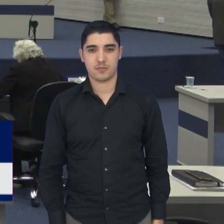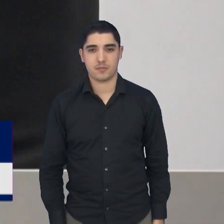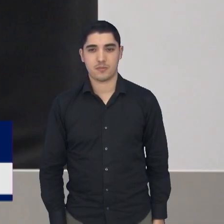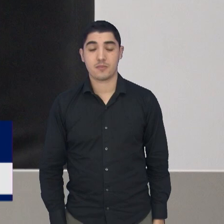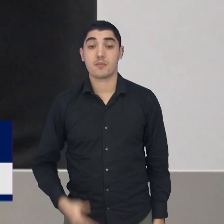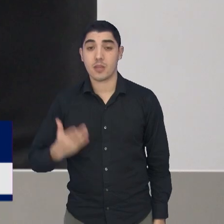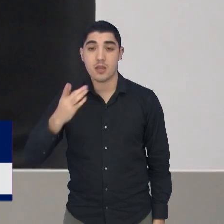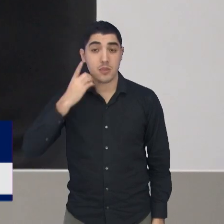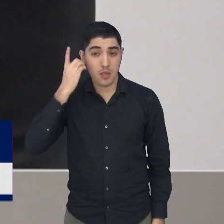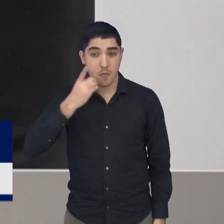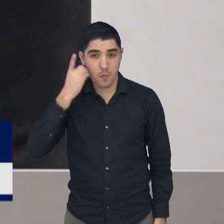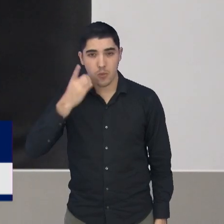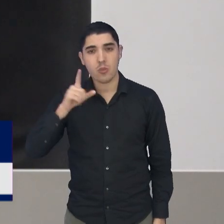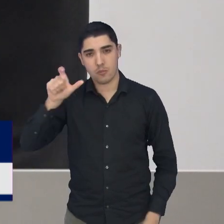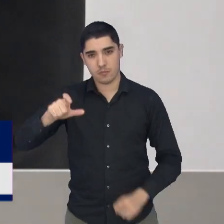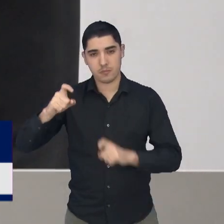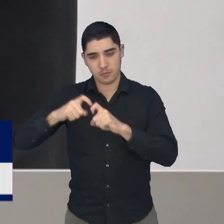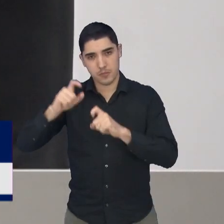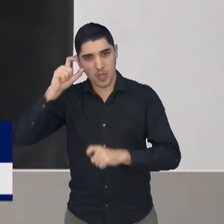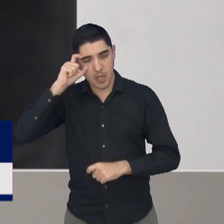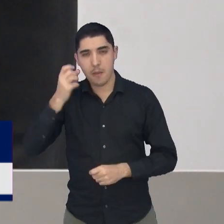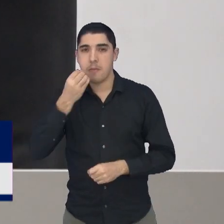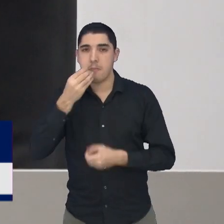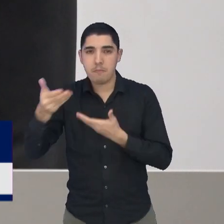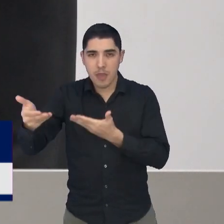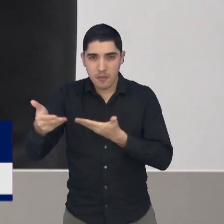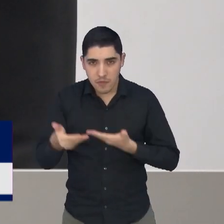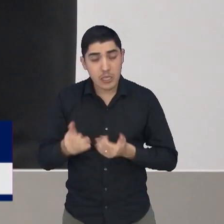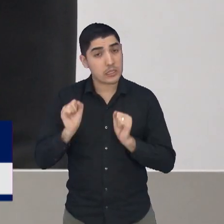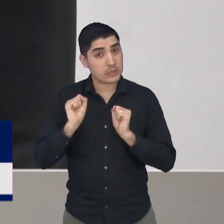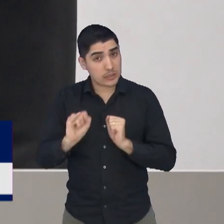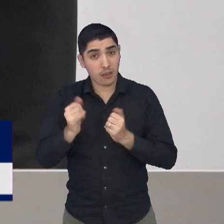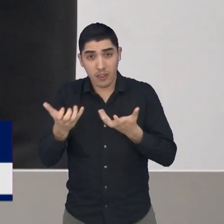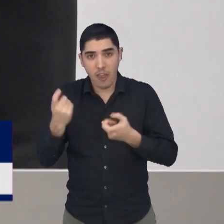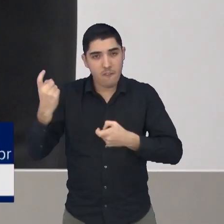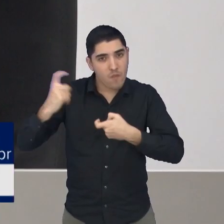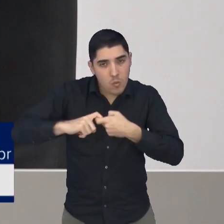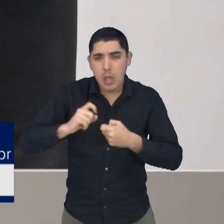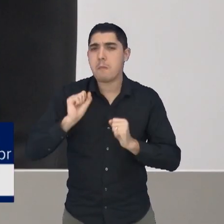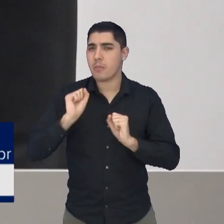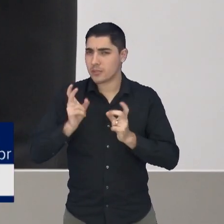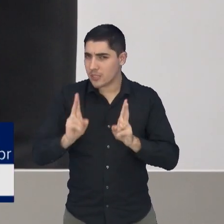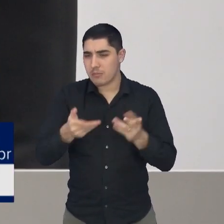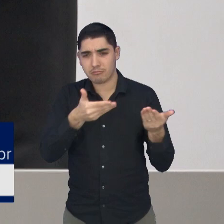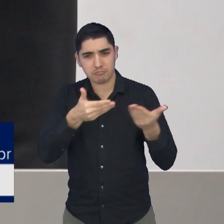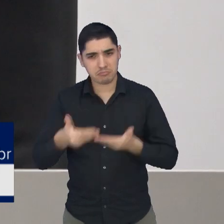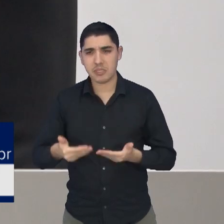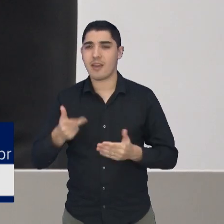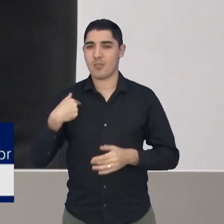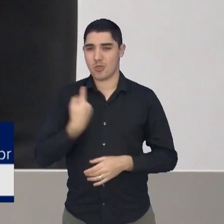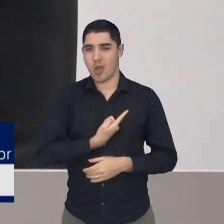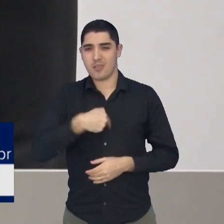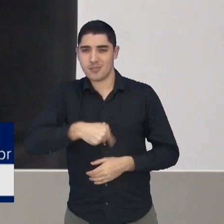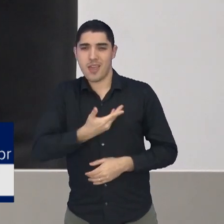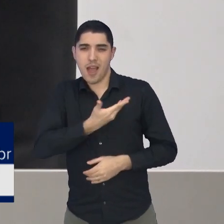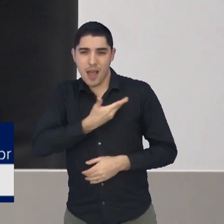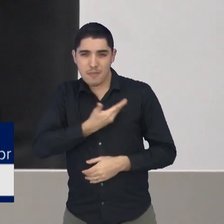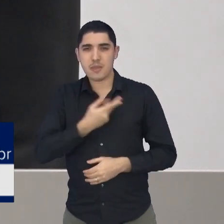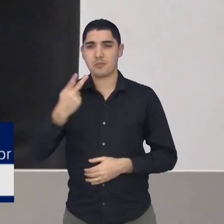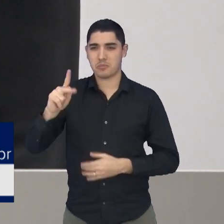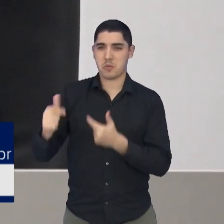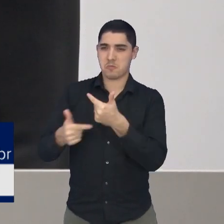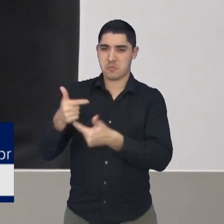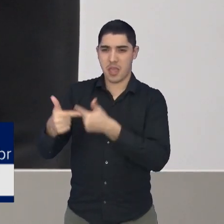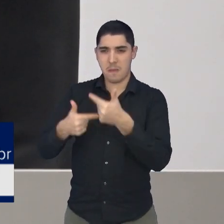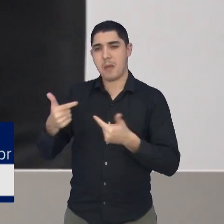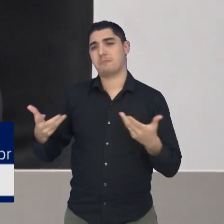Deputado Dr. Elton, seja bem-vindo, né? Sempre que quiser voltar vai ser bem recebido, deixou grandes amigos, deixou um trabalho feito nessa